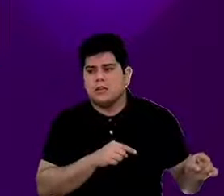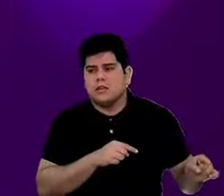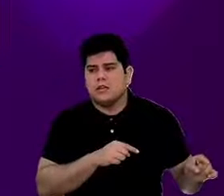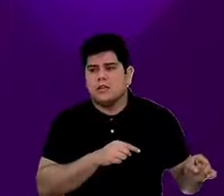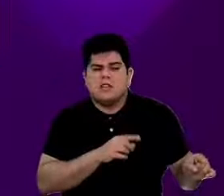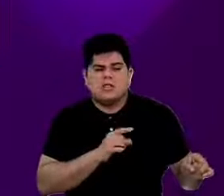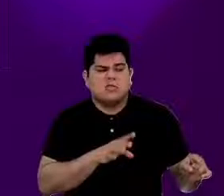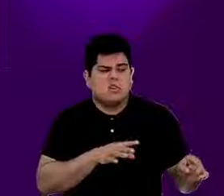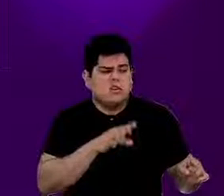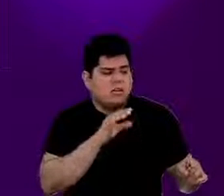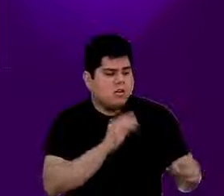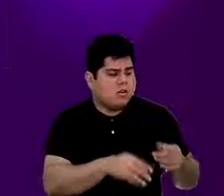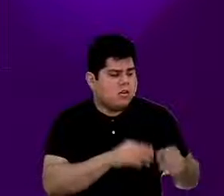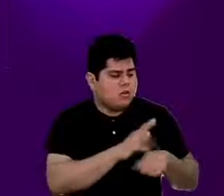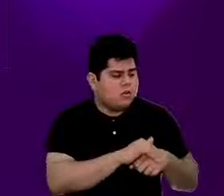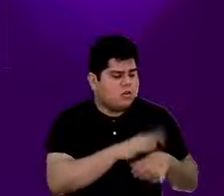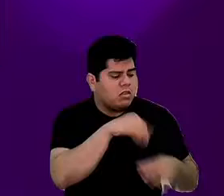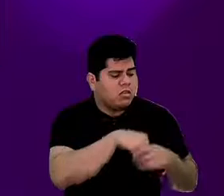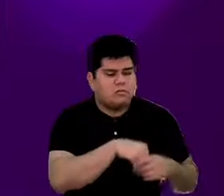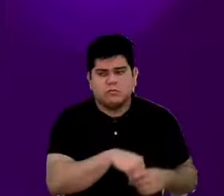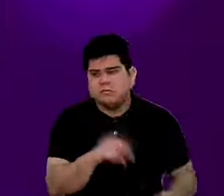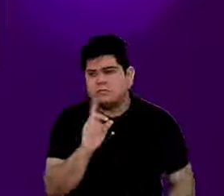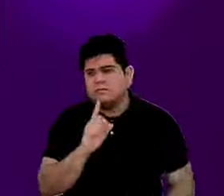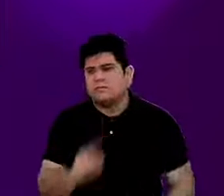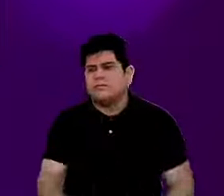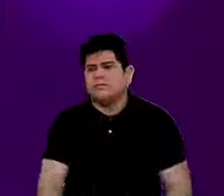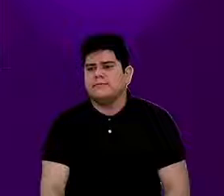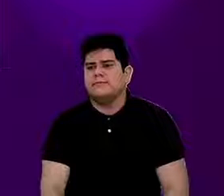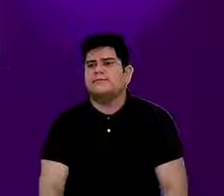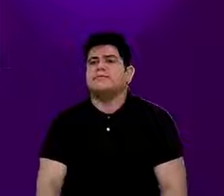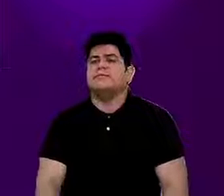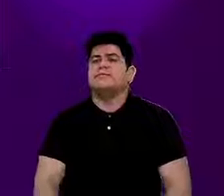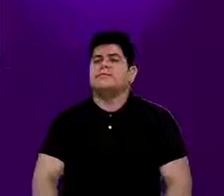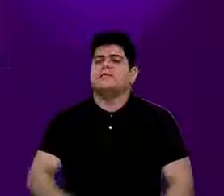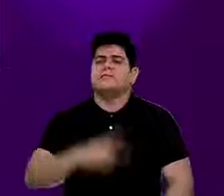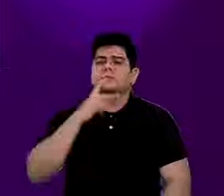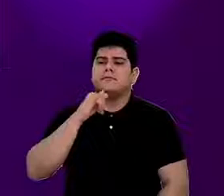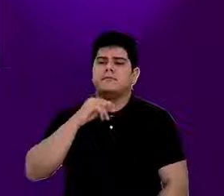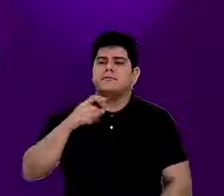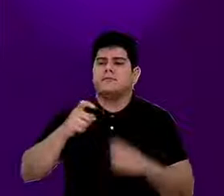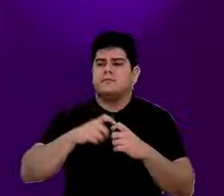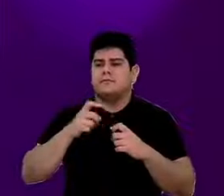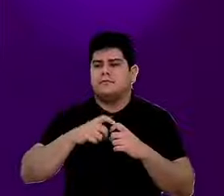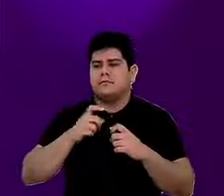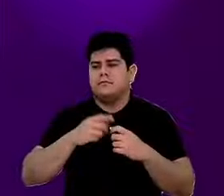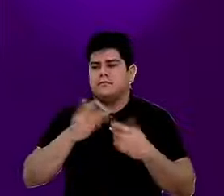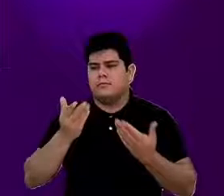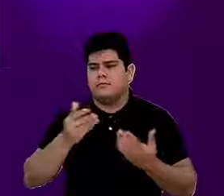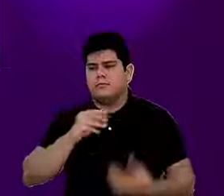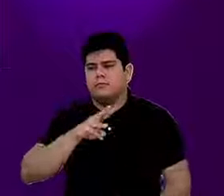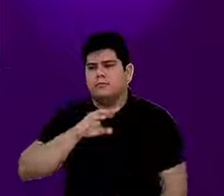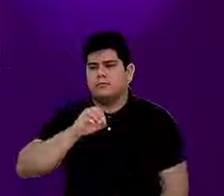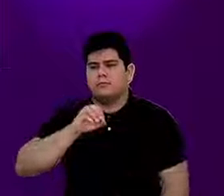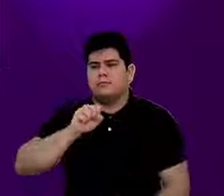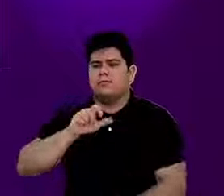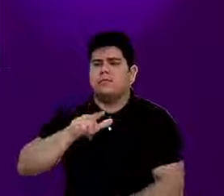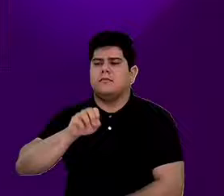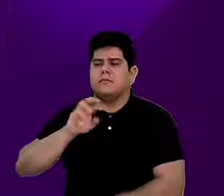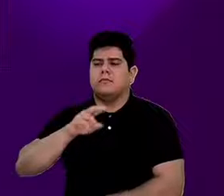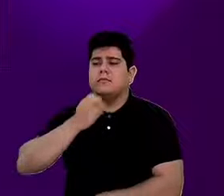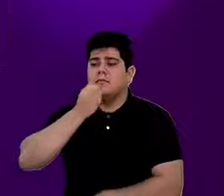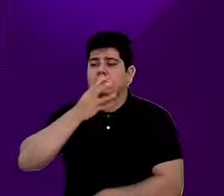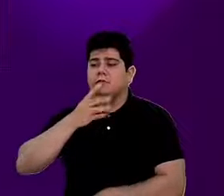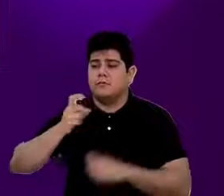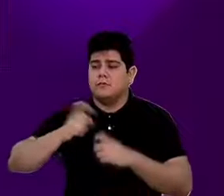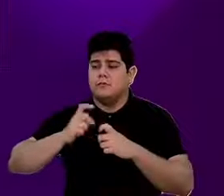mero receptáculo da doença. William Osler, pai da medicina moderna, corrobora: o bom médico trata a doença,